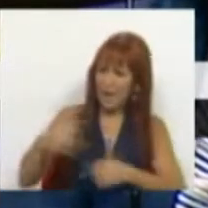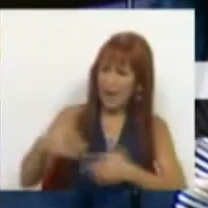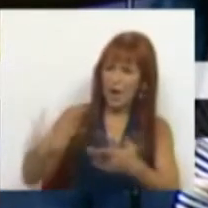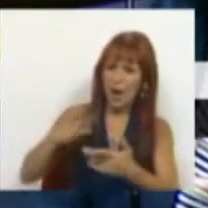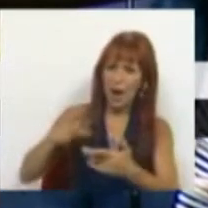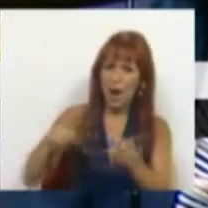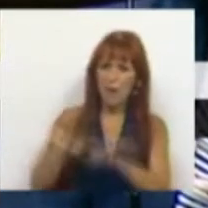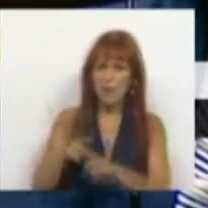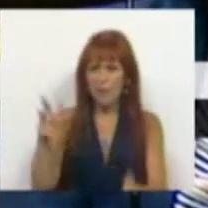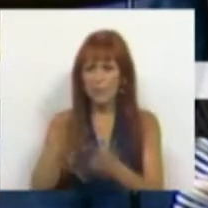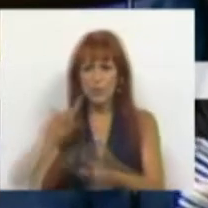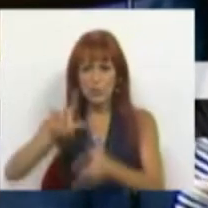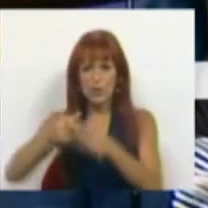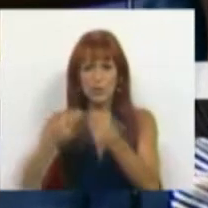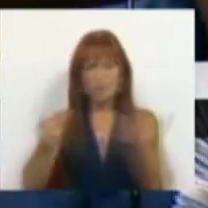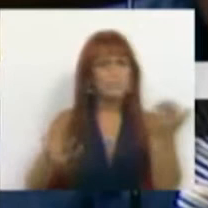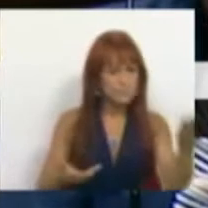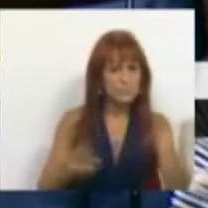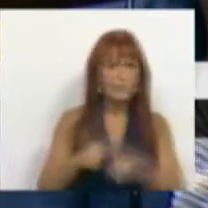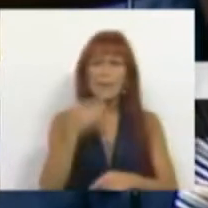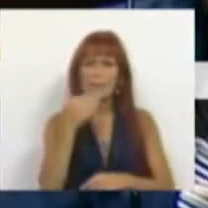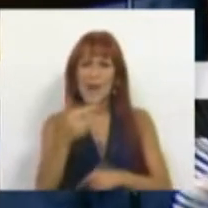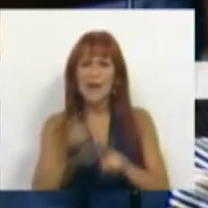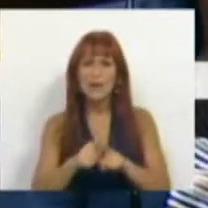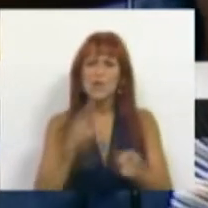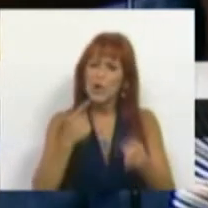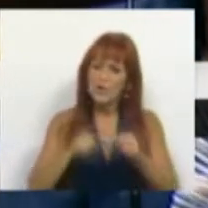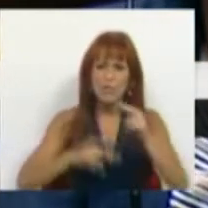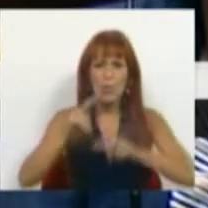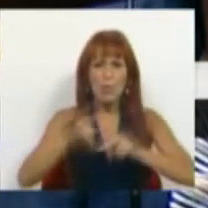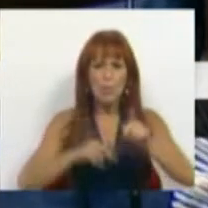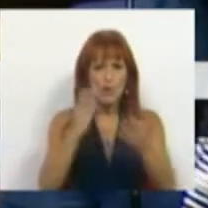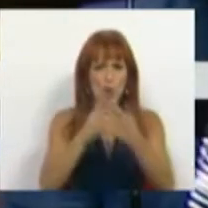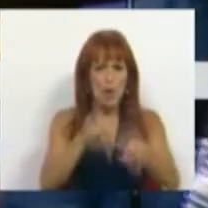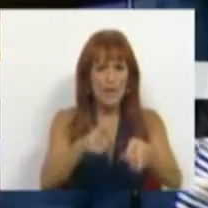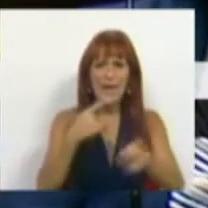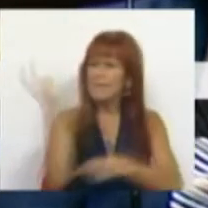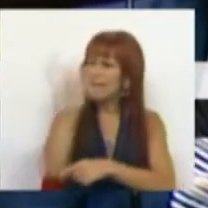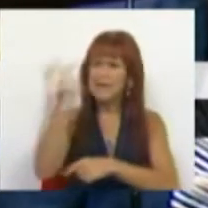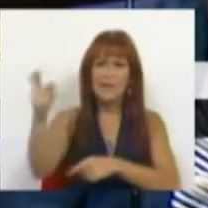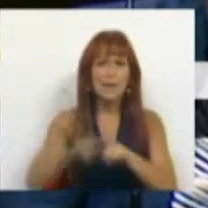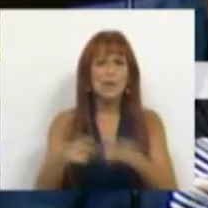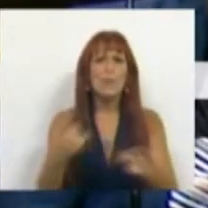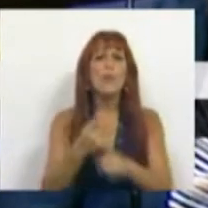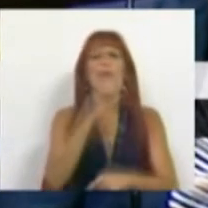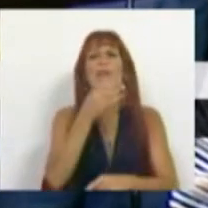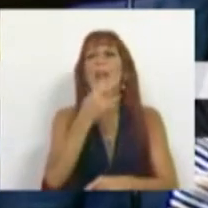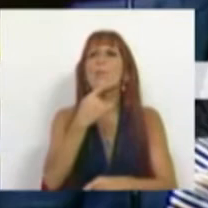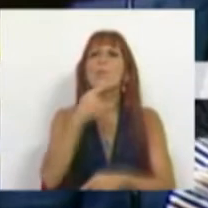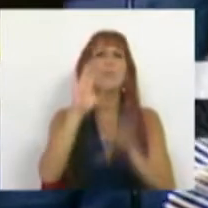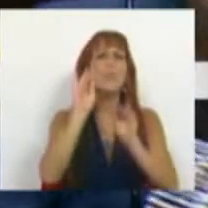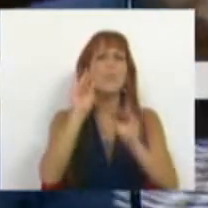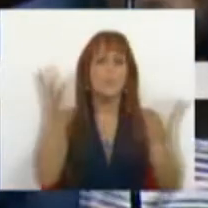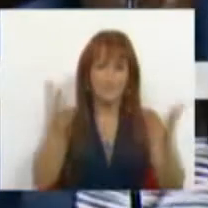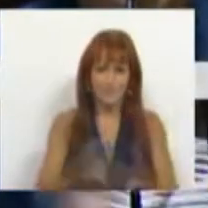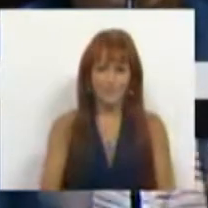de aprovar os projetos de resolução que pedem a requalificação deste liceu de uma vez por todas, já que se fala tanto em educação.